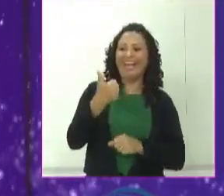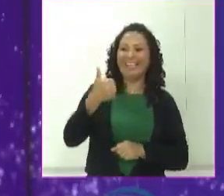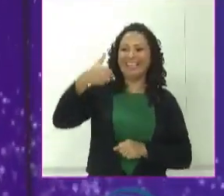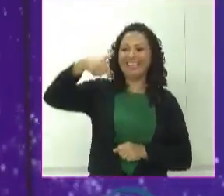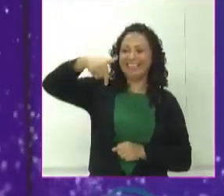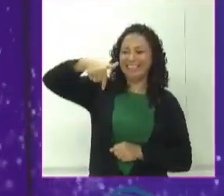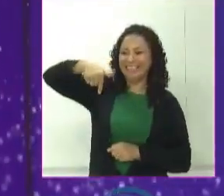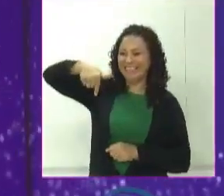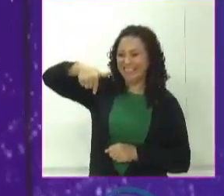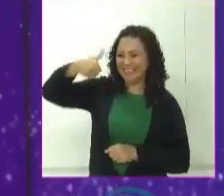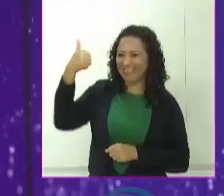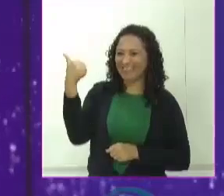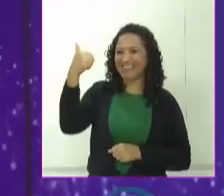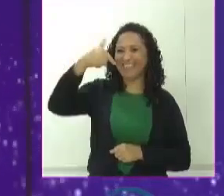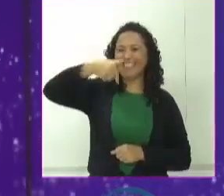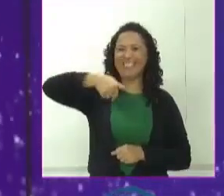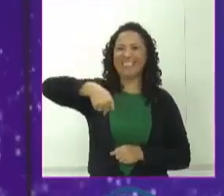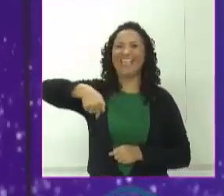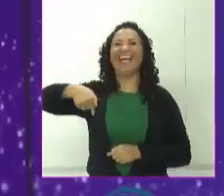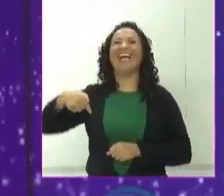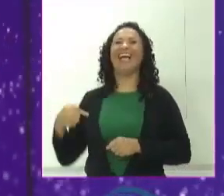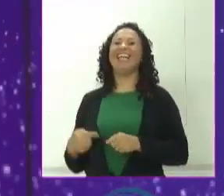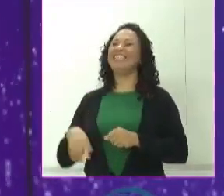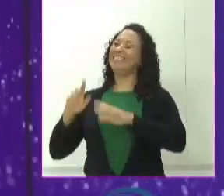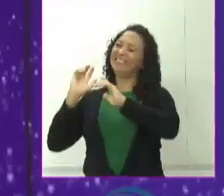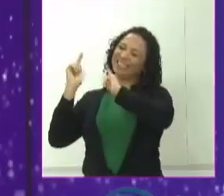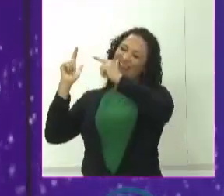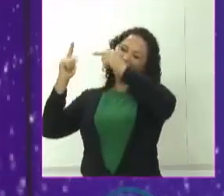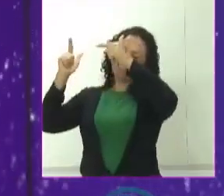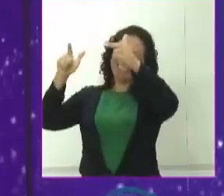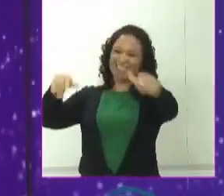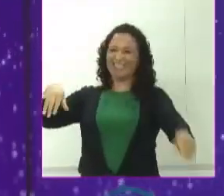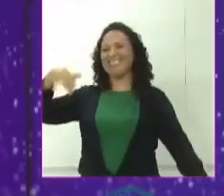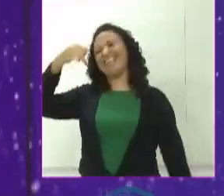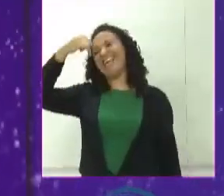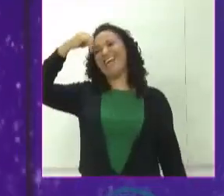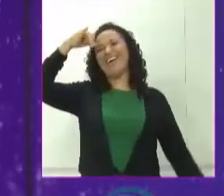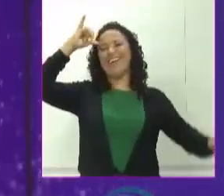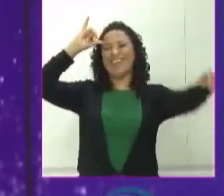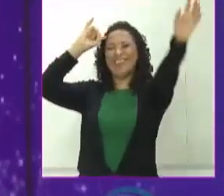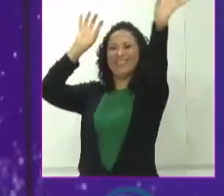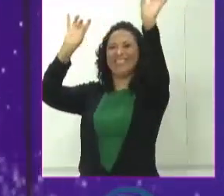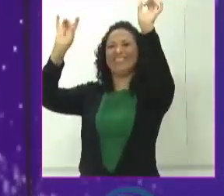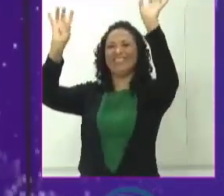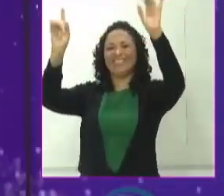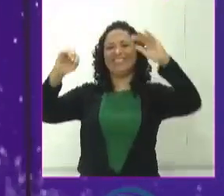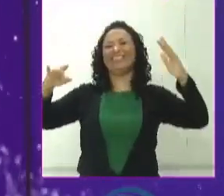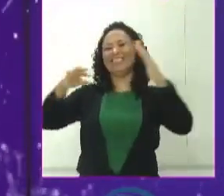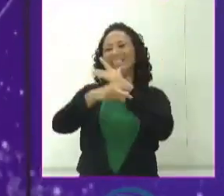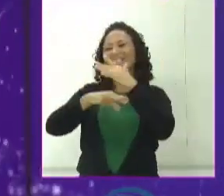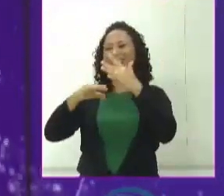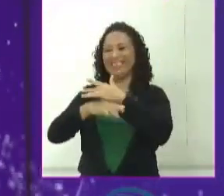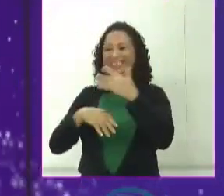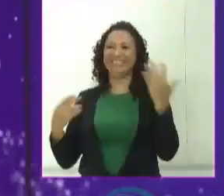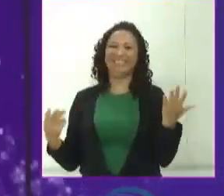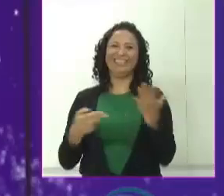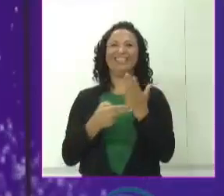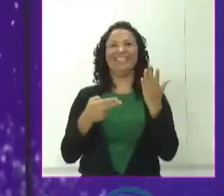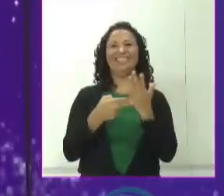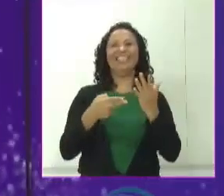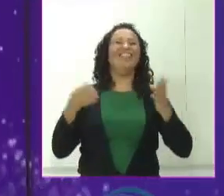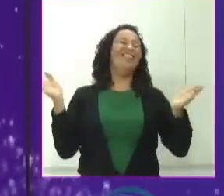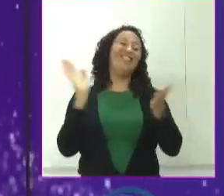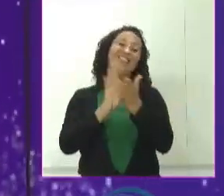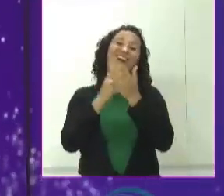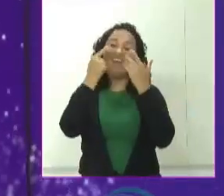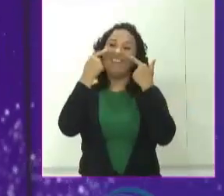com fé e tradição. São João com fé e tradição. Isso. Boi precioso da cidade de Timon. Solta aí, vamos lá! Os brinquedos